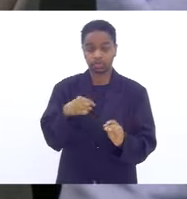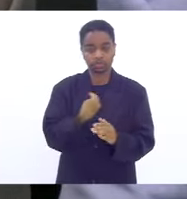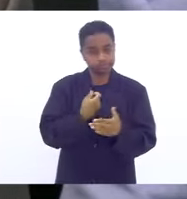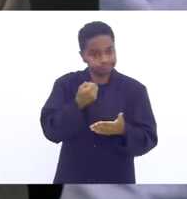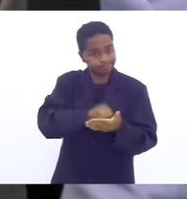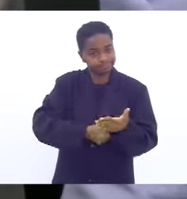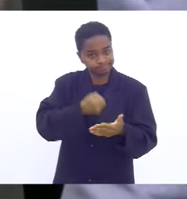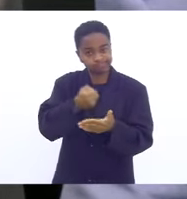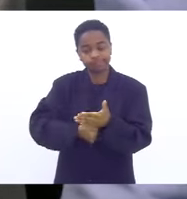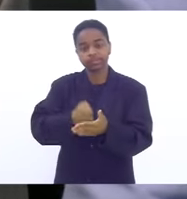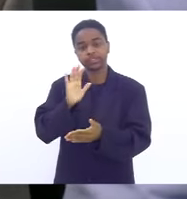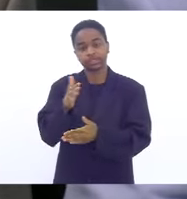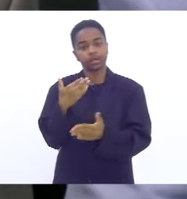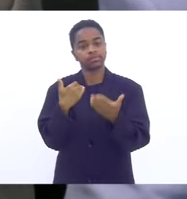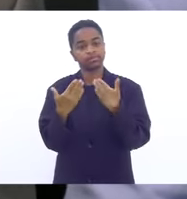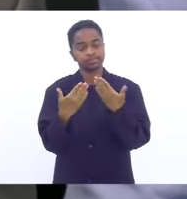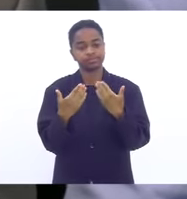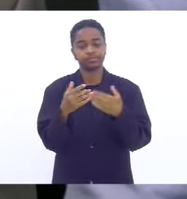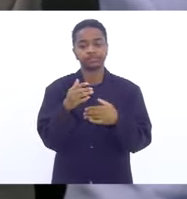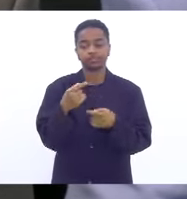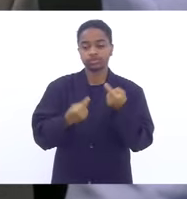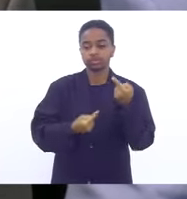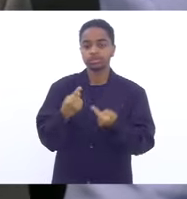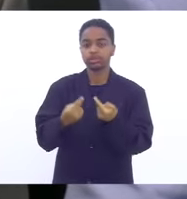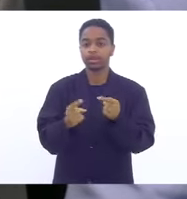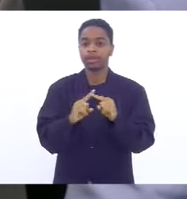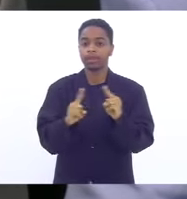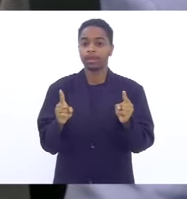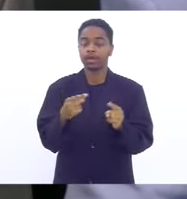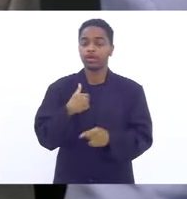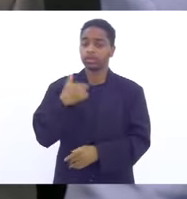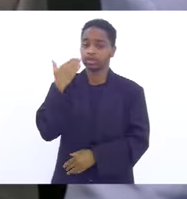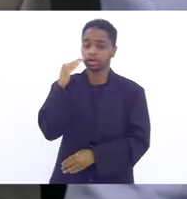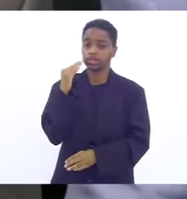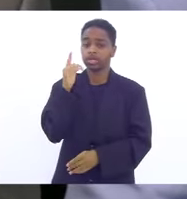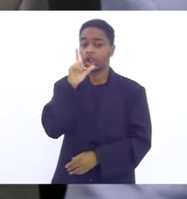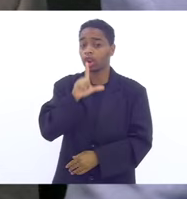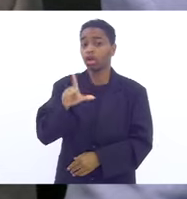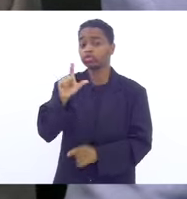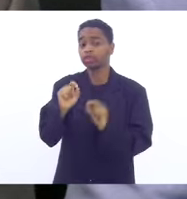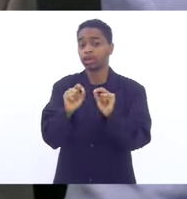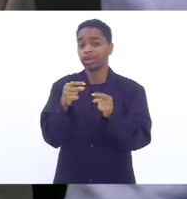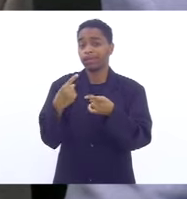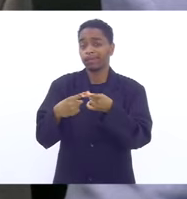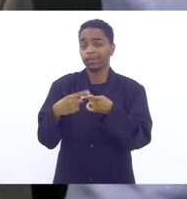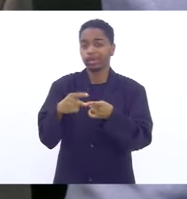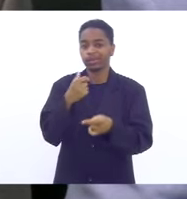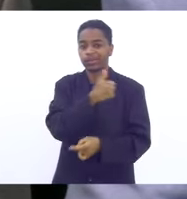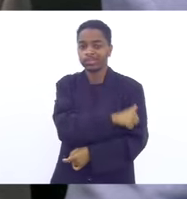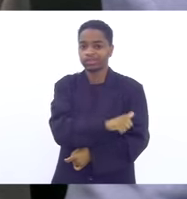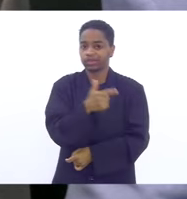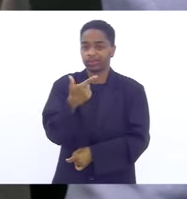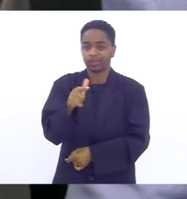aqui, já dialogamos sobre isso, e até entendi a lógica do Rio de Janeiro não ter feito